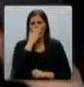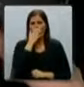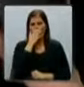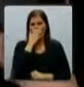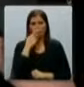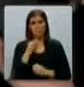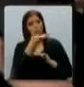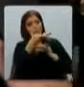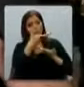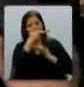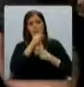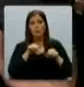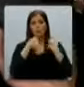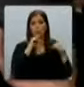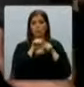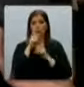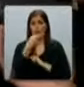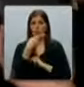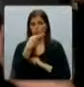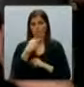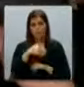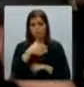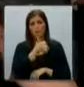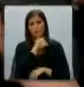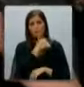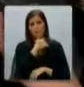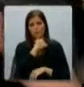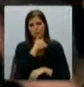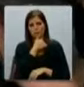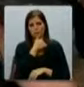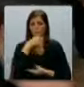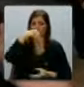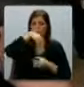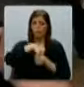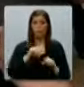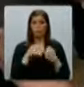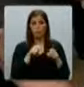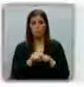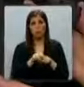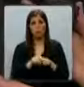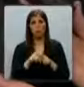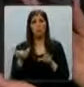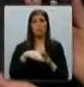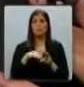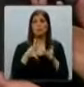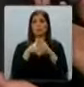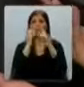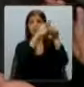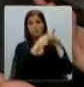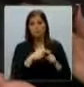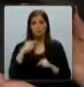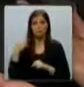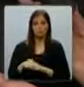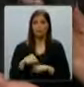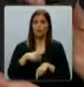partidos e ao funcionamento tomaremos uma decisão dos órgãos próprios do partido e com envolvimento também todas as estruturas é um tempo